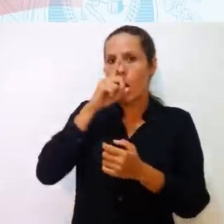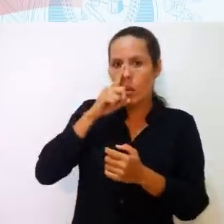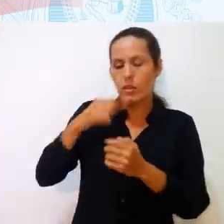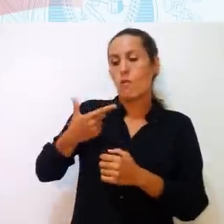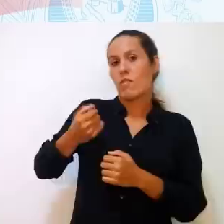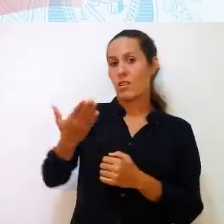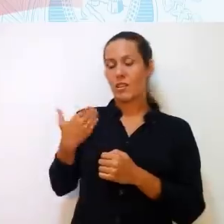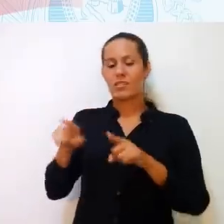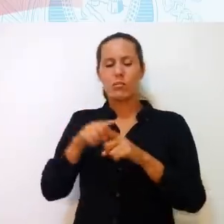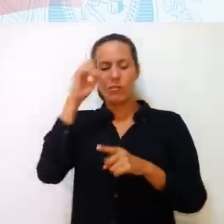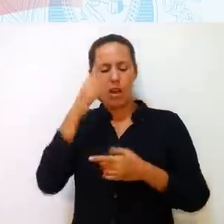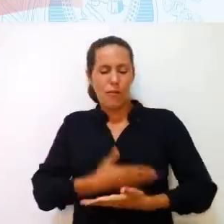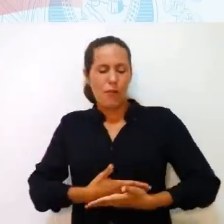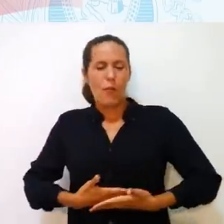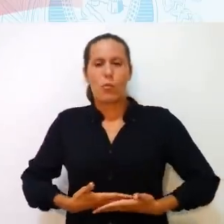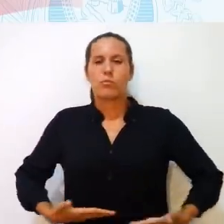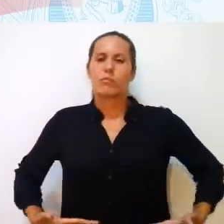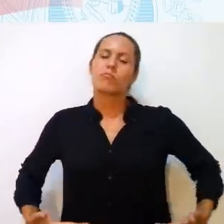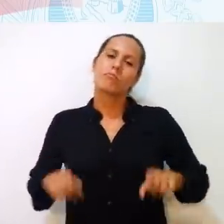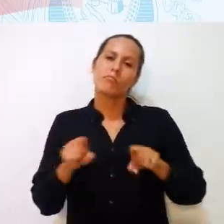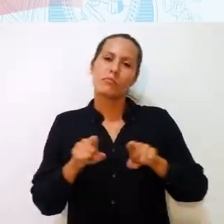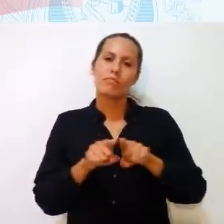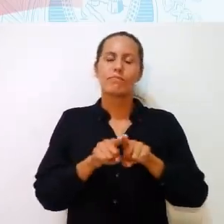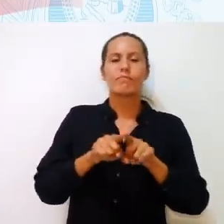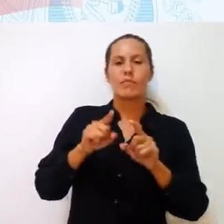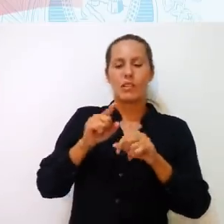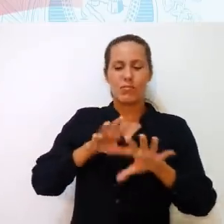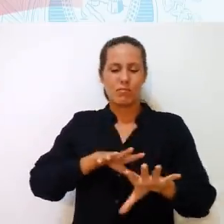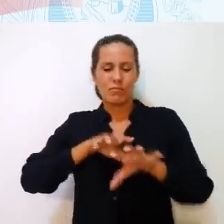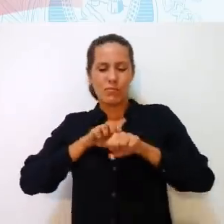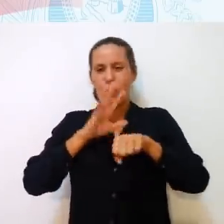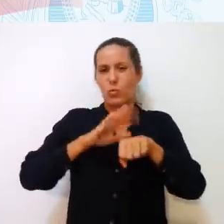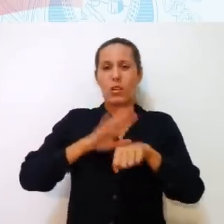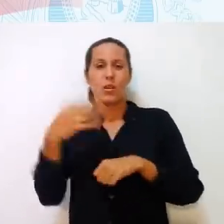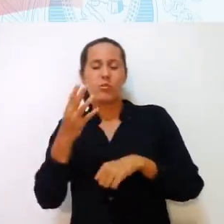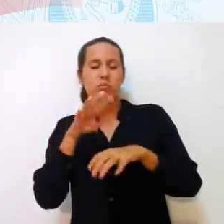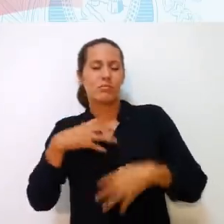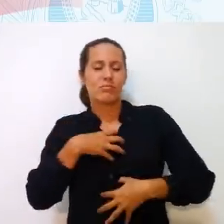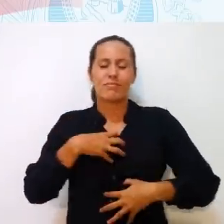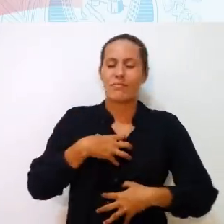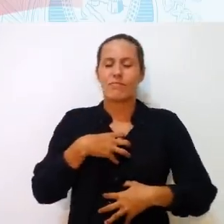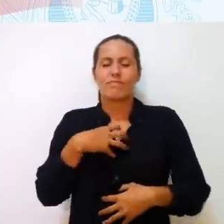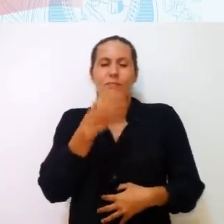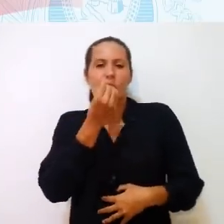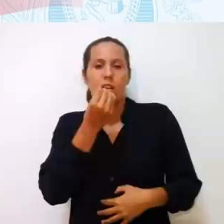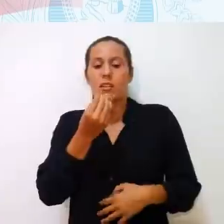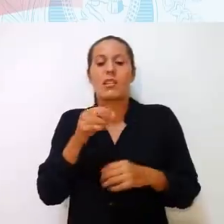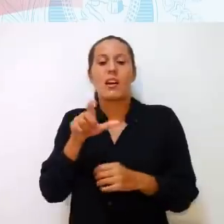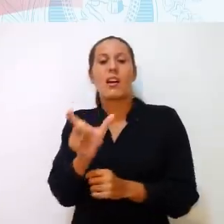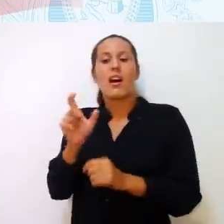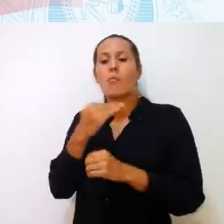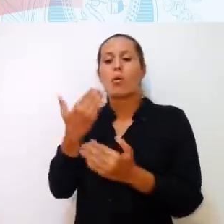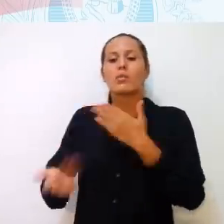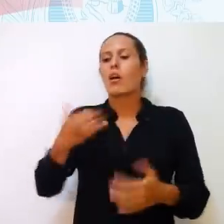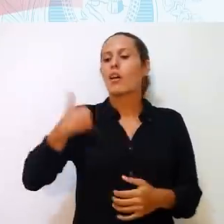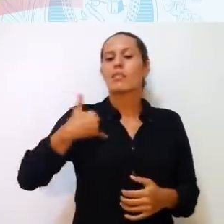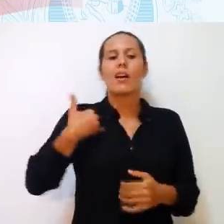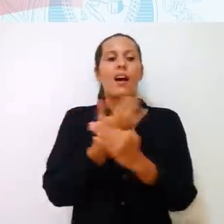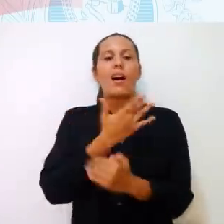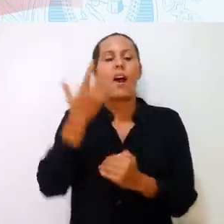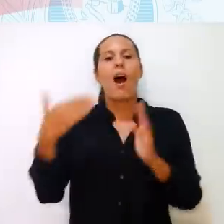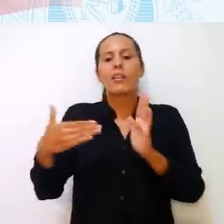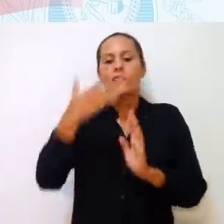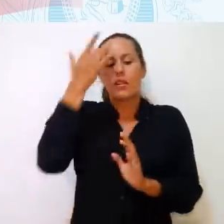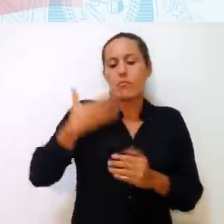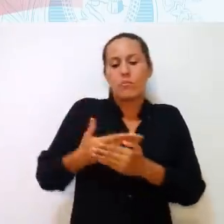de fome um pouco por dia, de fraqueza e de doença, é que a morte severina ataca em qualquer idade, e até gente